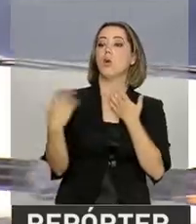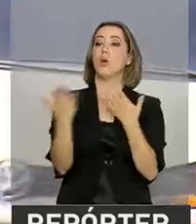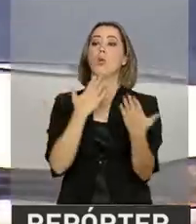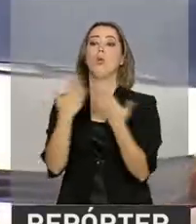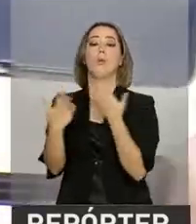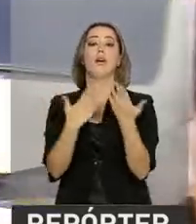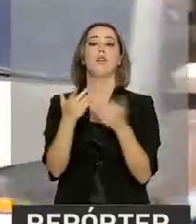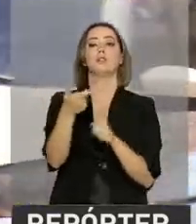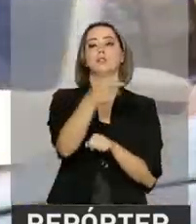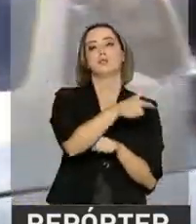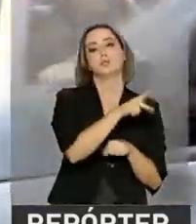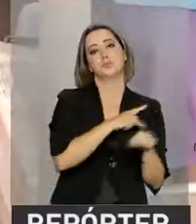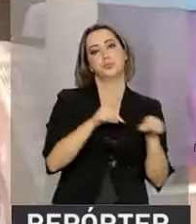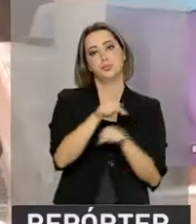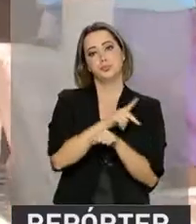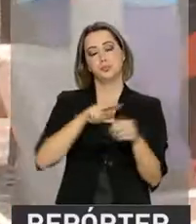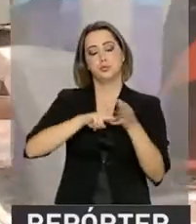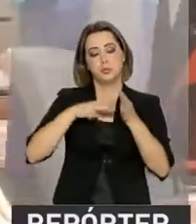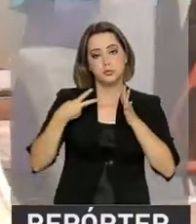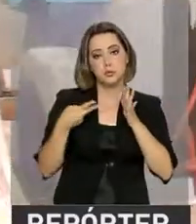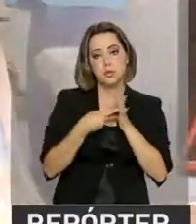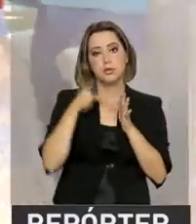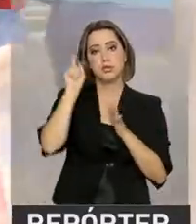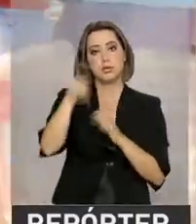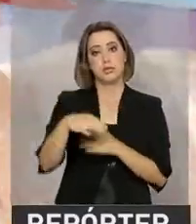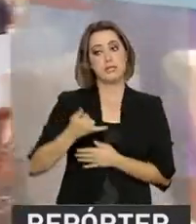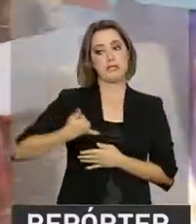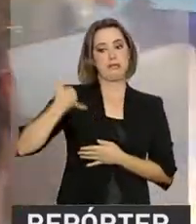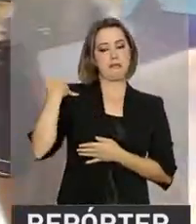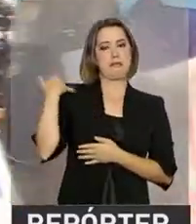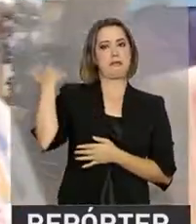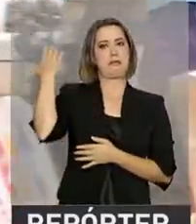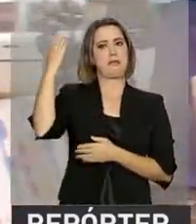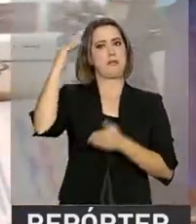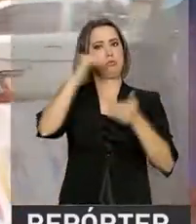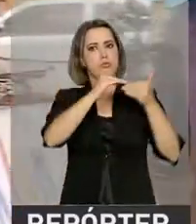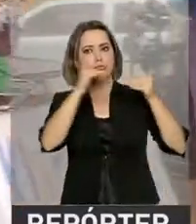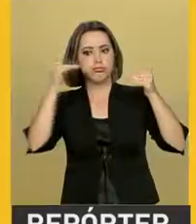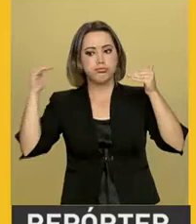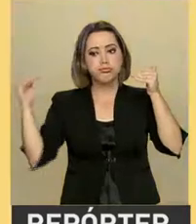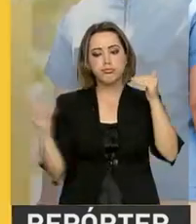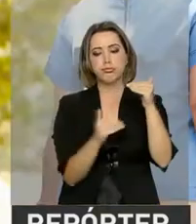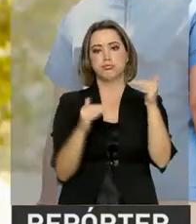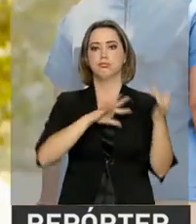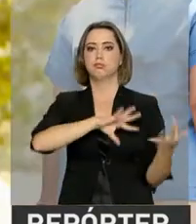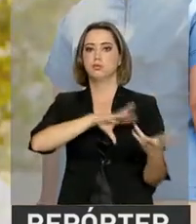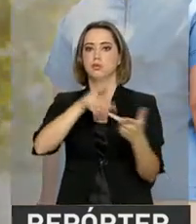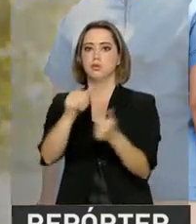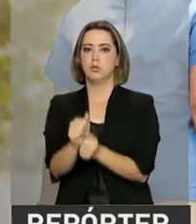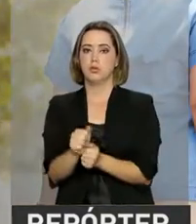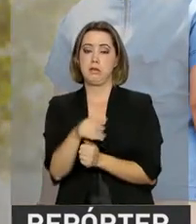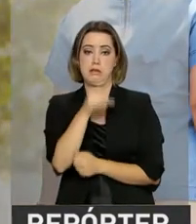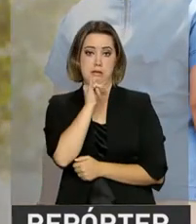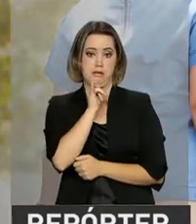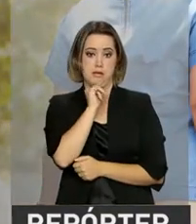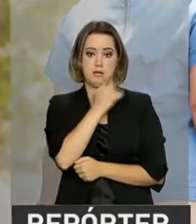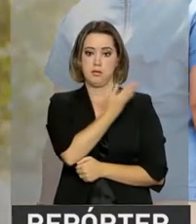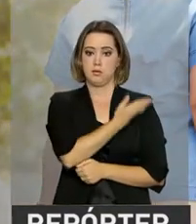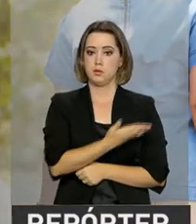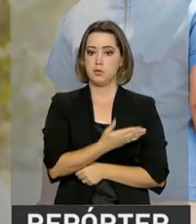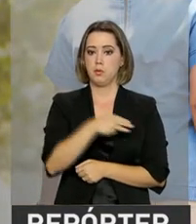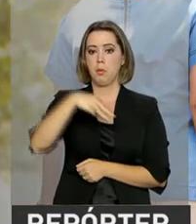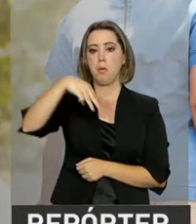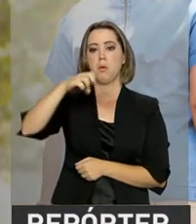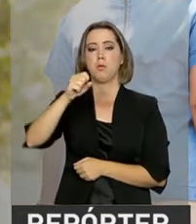com outros países, quer dizer que é uma das idades mais baixas do mundo. No México, a idade média é de